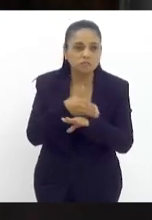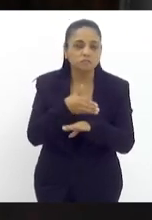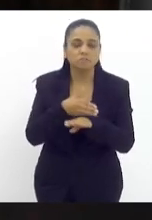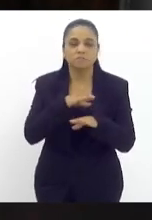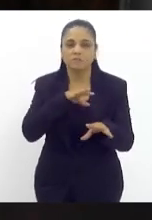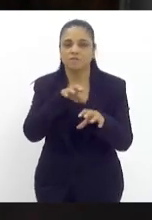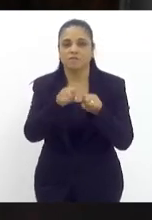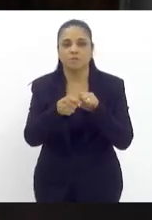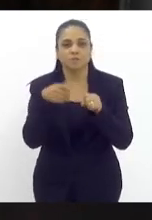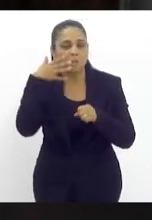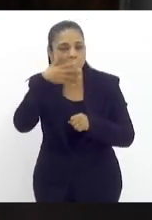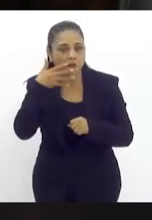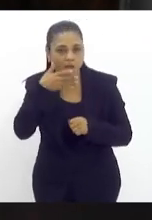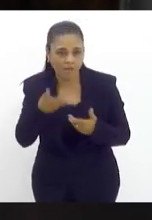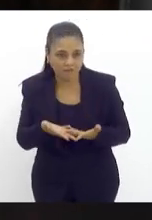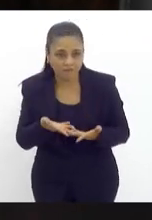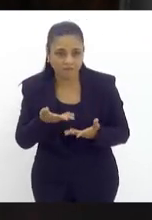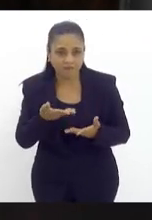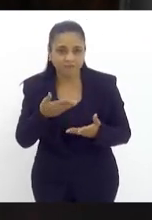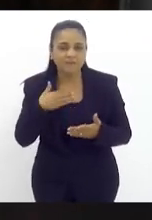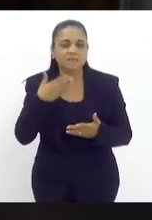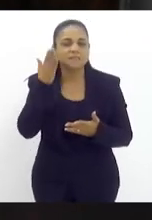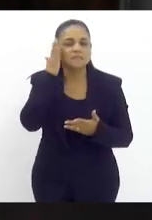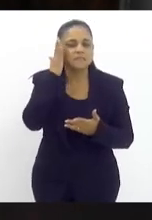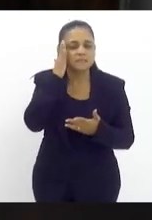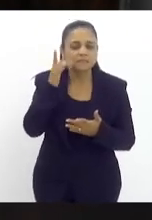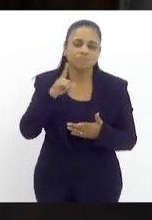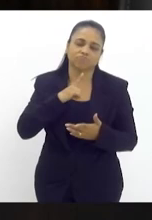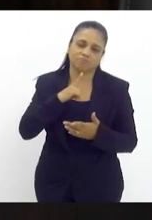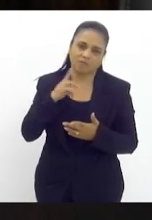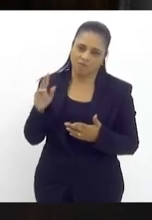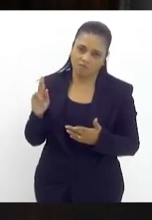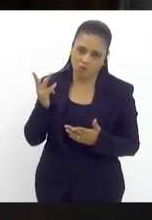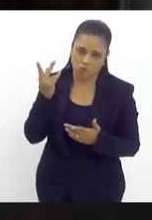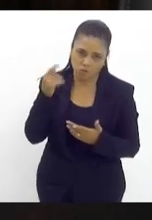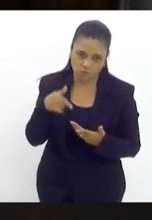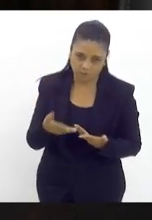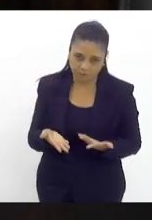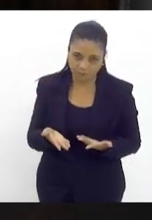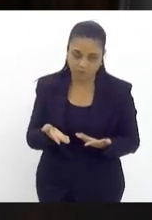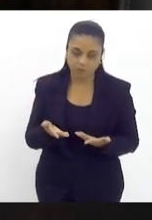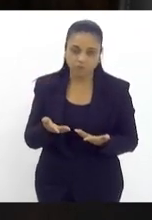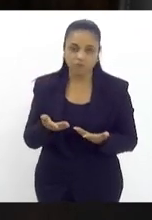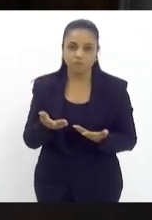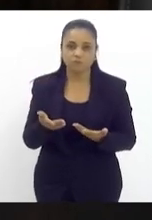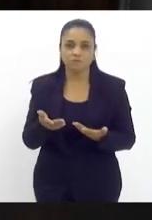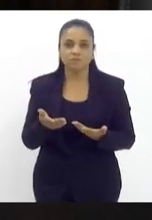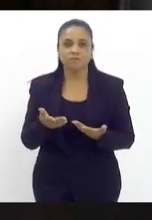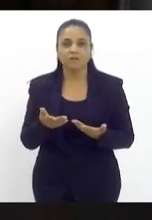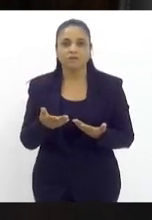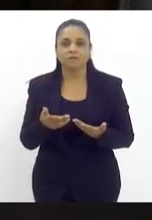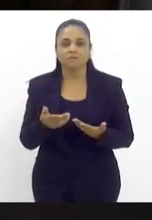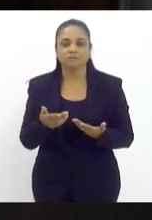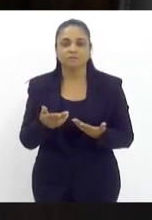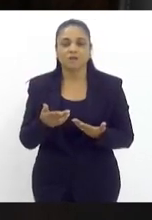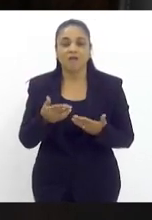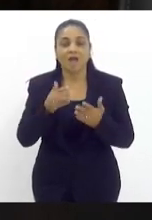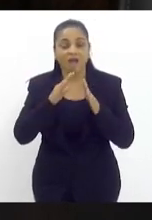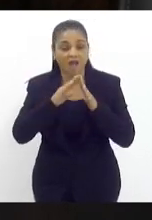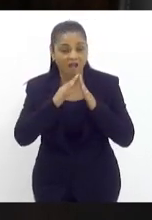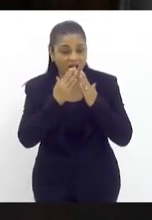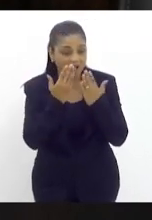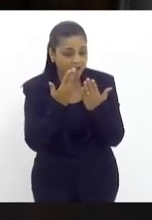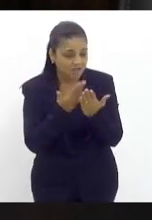aí. Porque sabe que isso tem valor, não é? Então, a